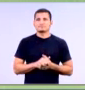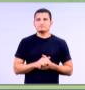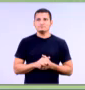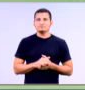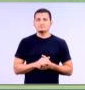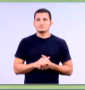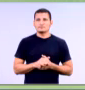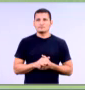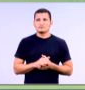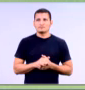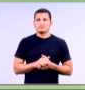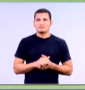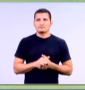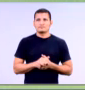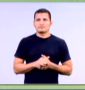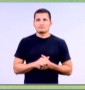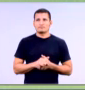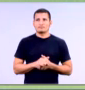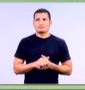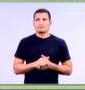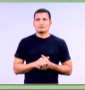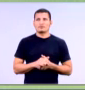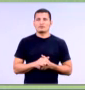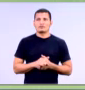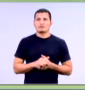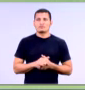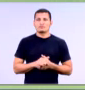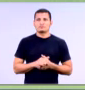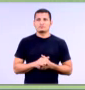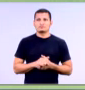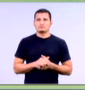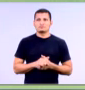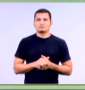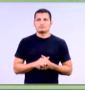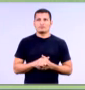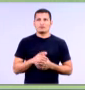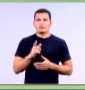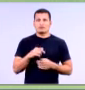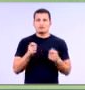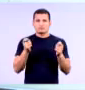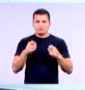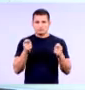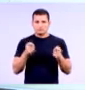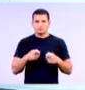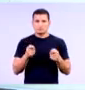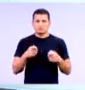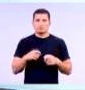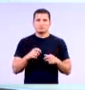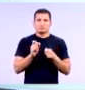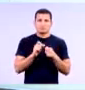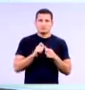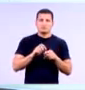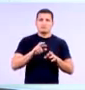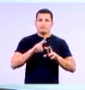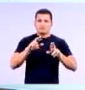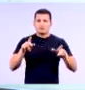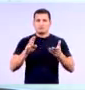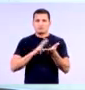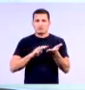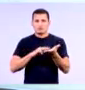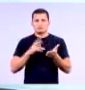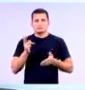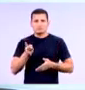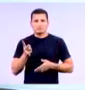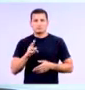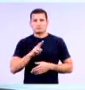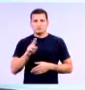Então, gente, novamente, sobrecarga de método é a capacidade de definir vários métodos com o mesmo nome,